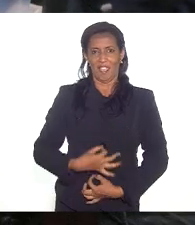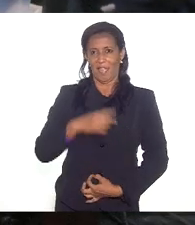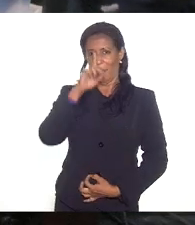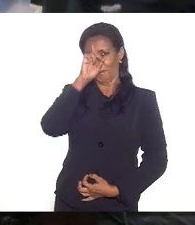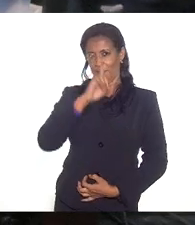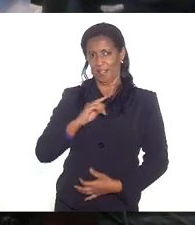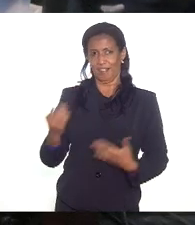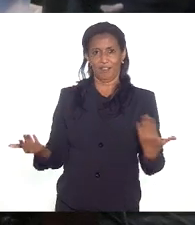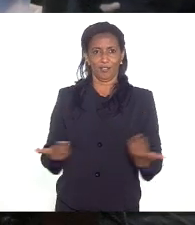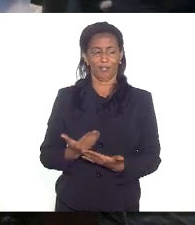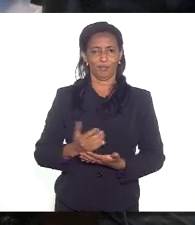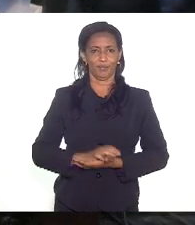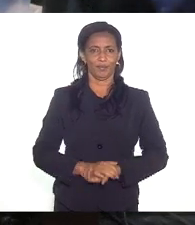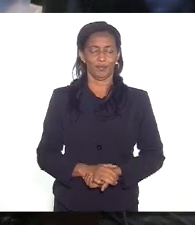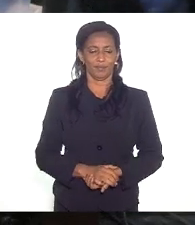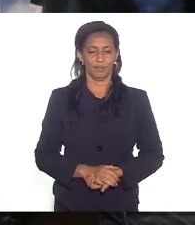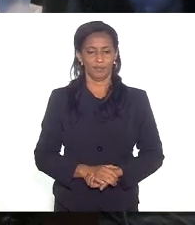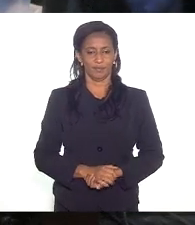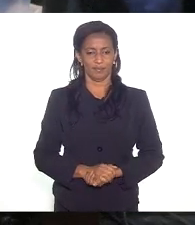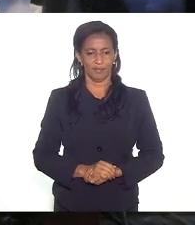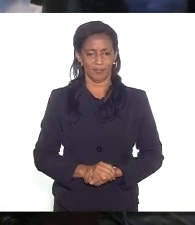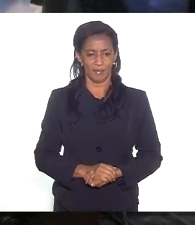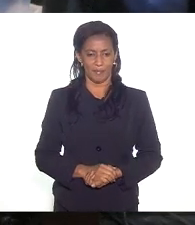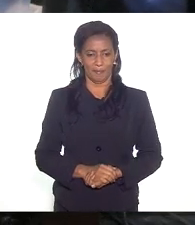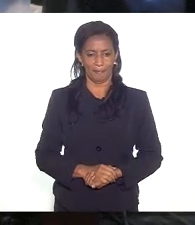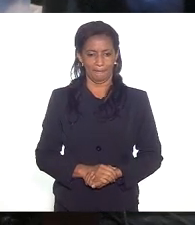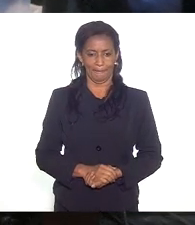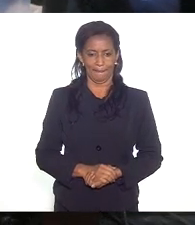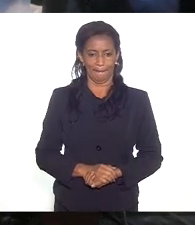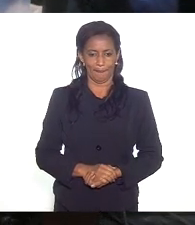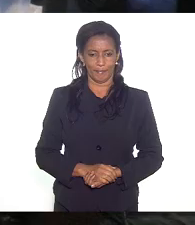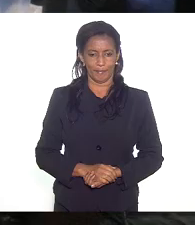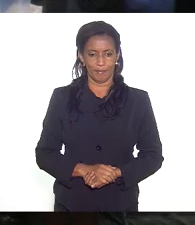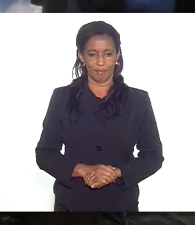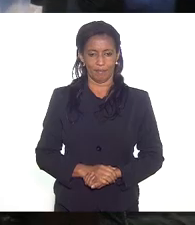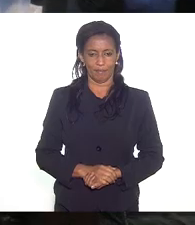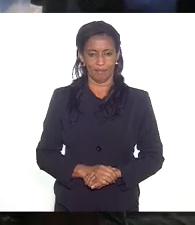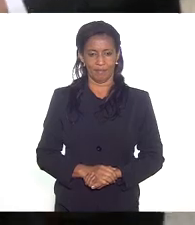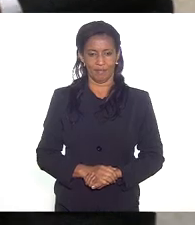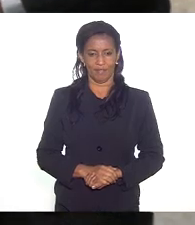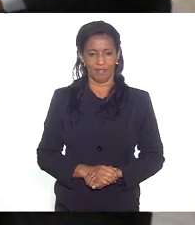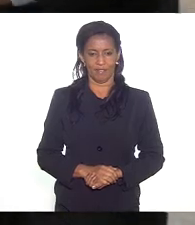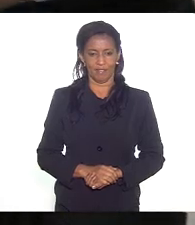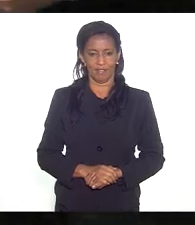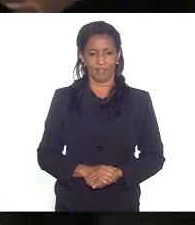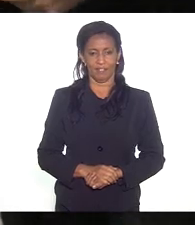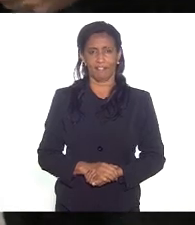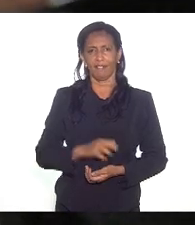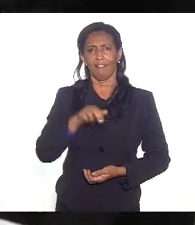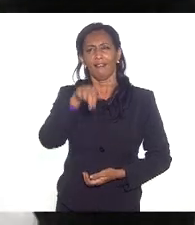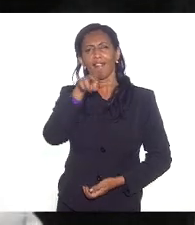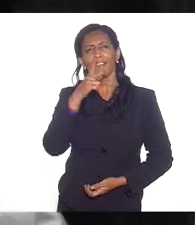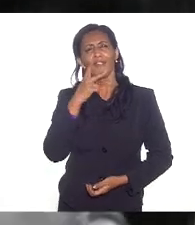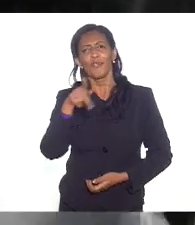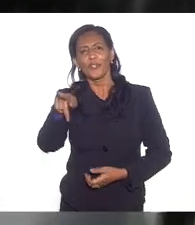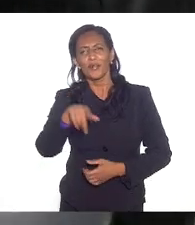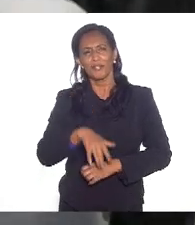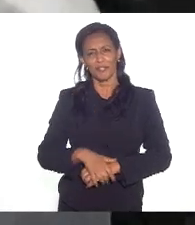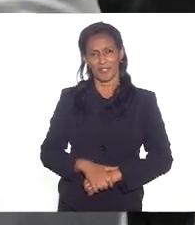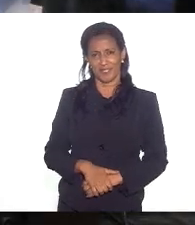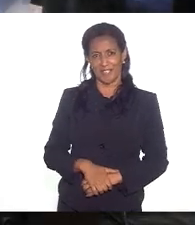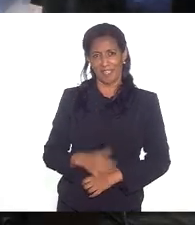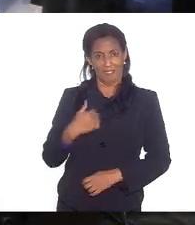hoje e fala para o quem vai quem disse que a vó silêncio Eu